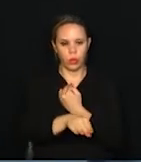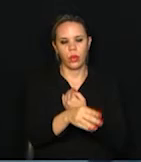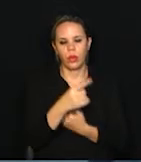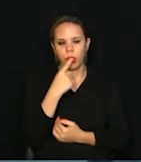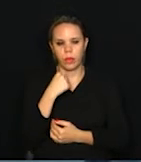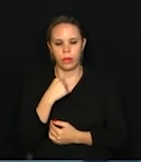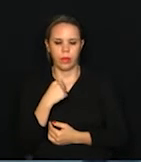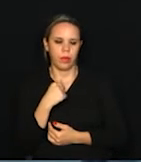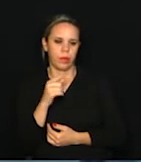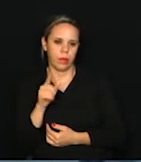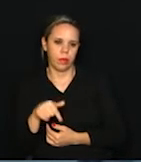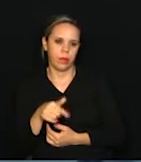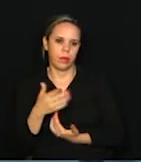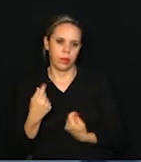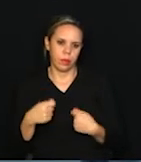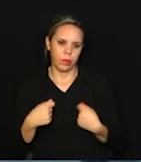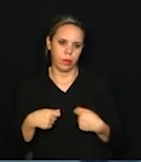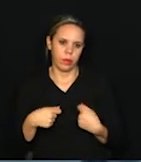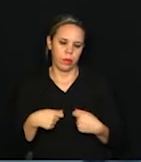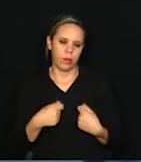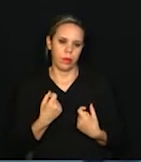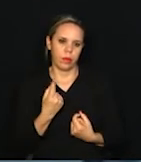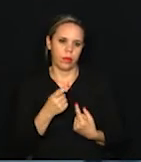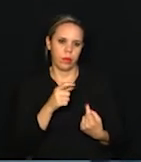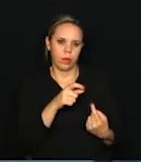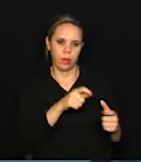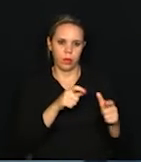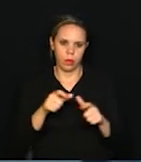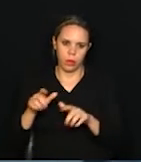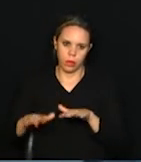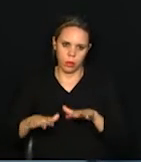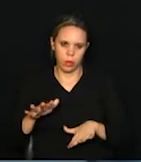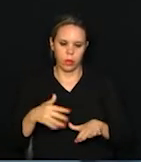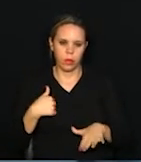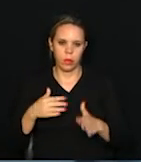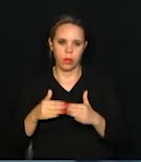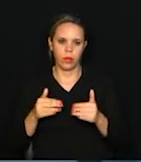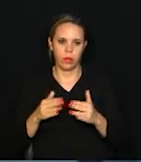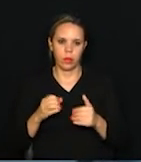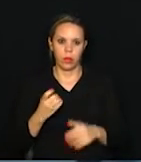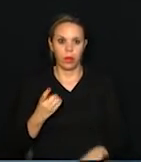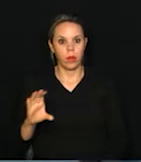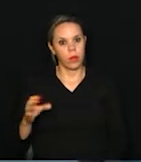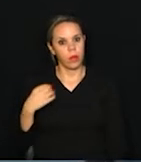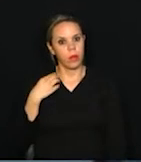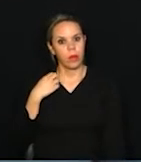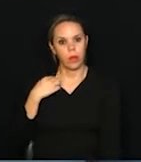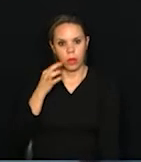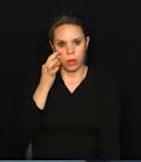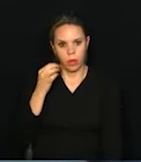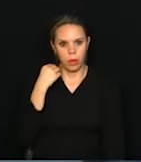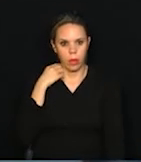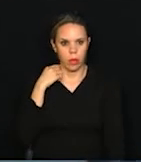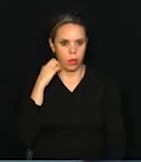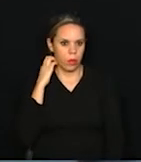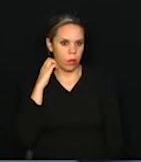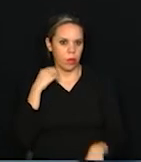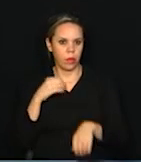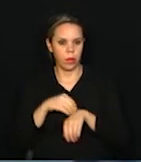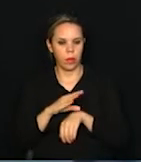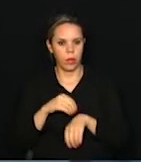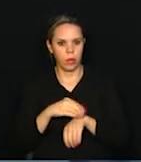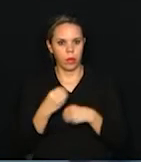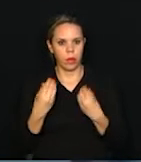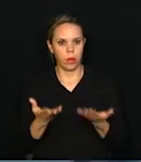vermelho, ele é necessário em alguns pontos, inclusive, e estou solicitando a Indec para observar e indicando que